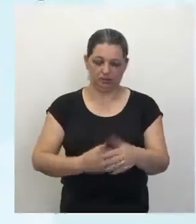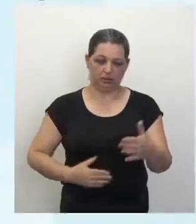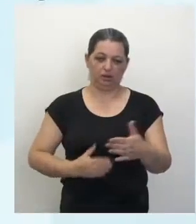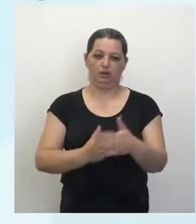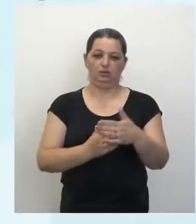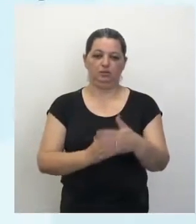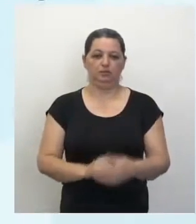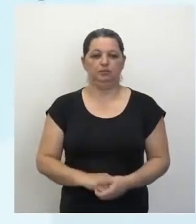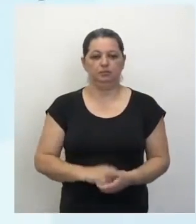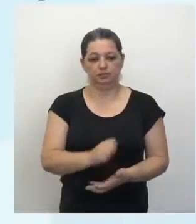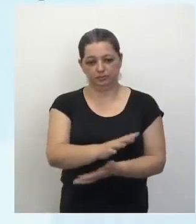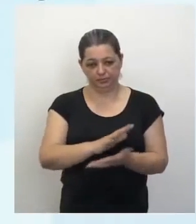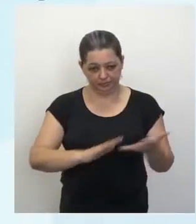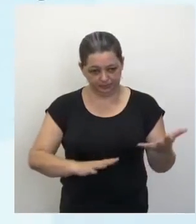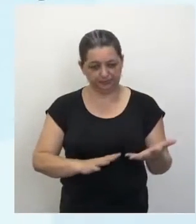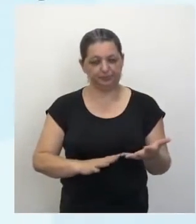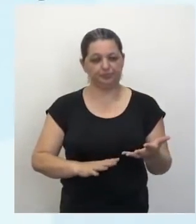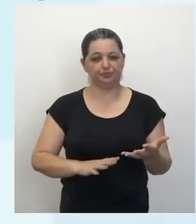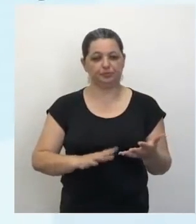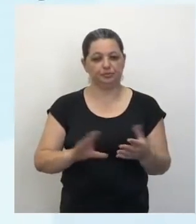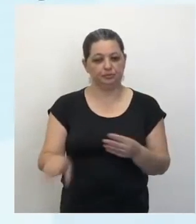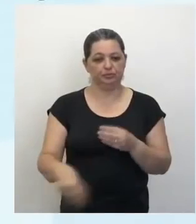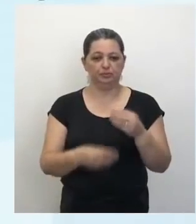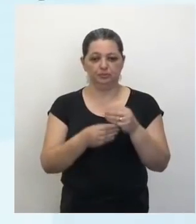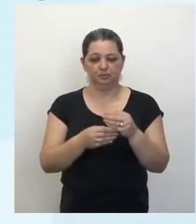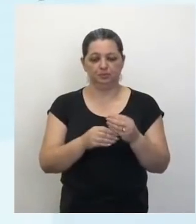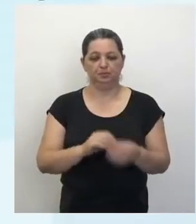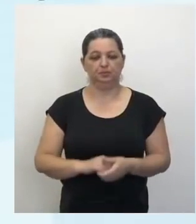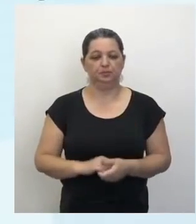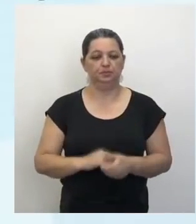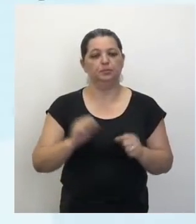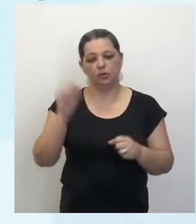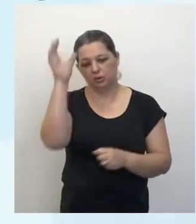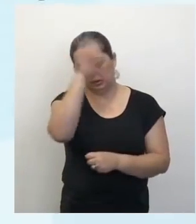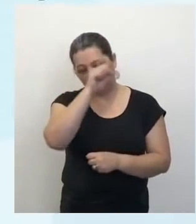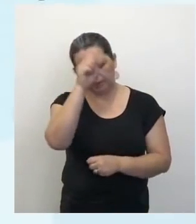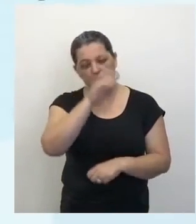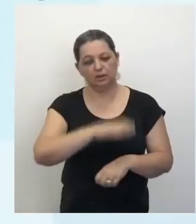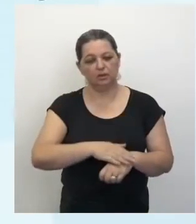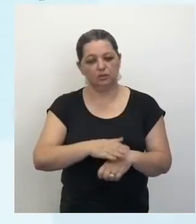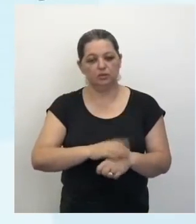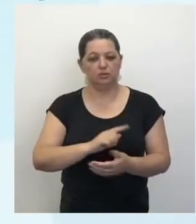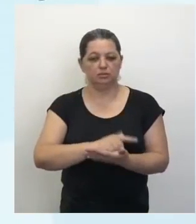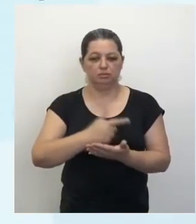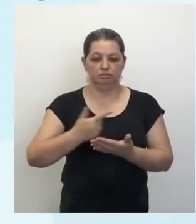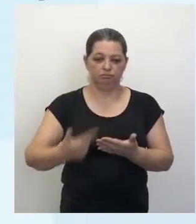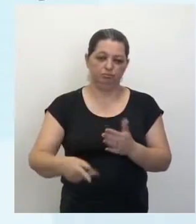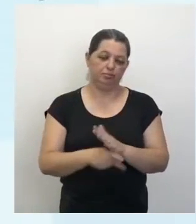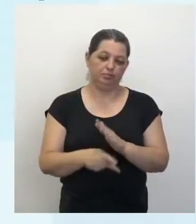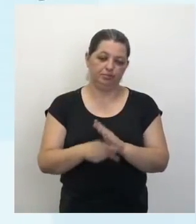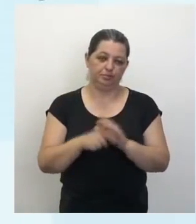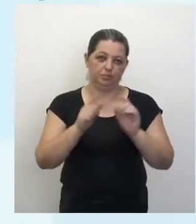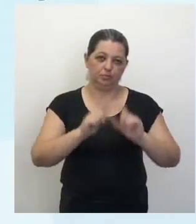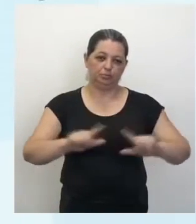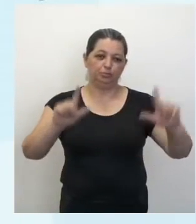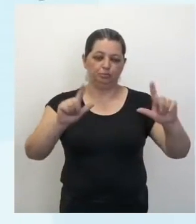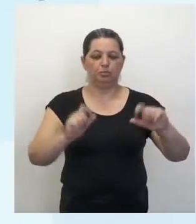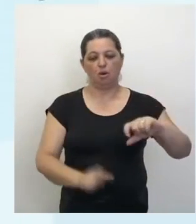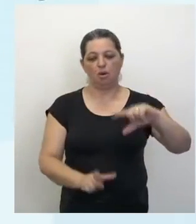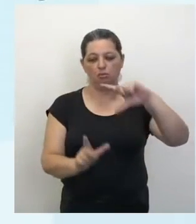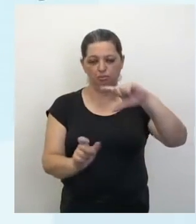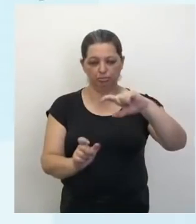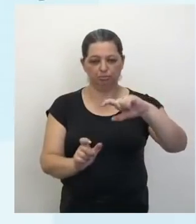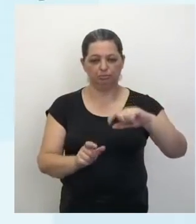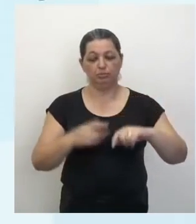as atividades complementares. Você pode aqui aprender a fazer um jornal mural. Tira um print aí da tela